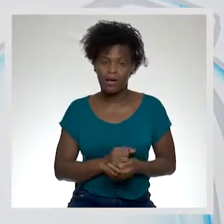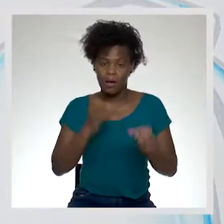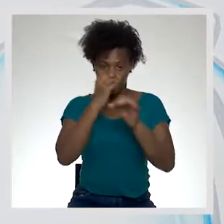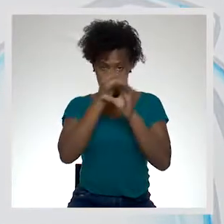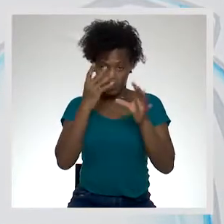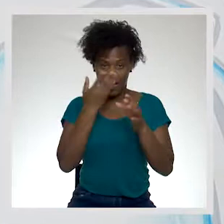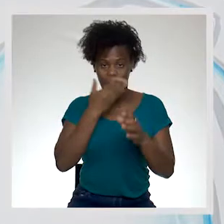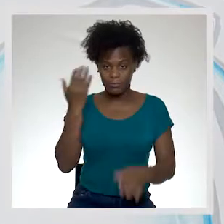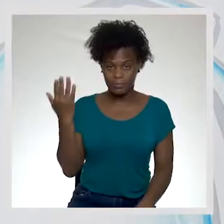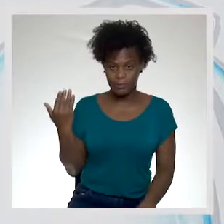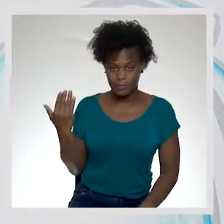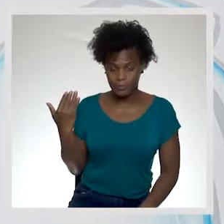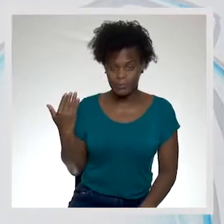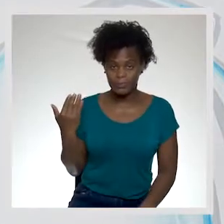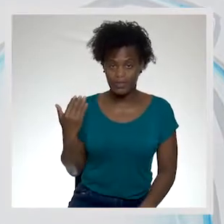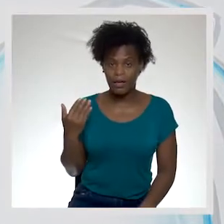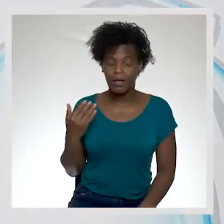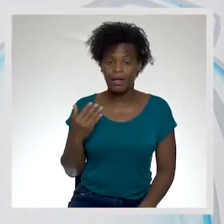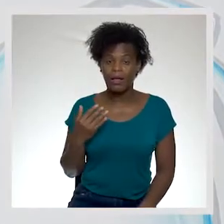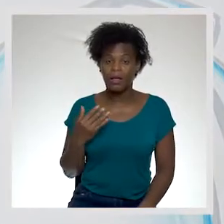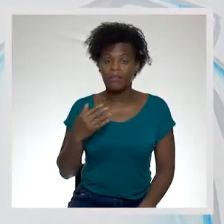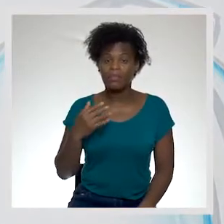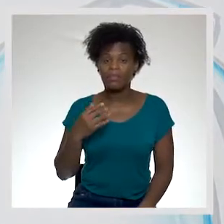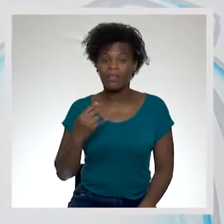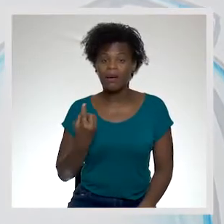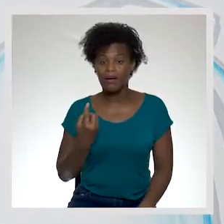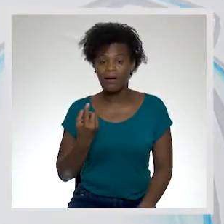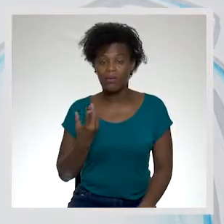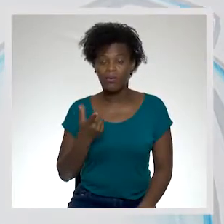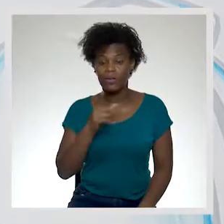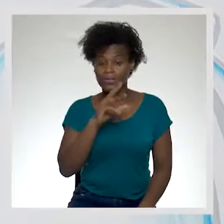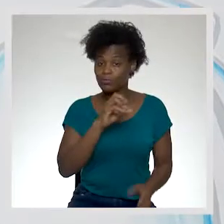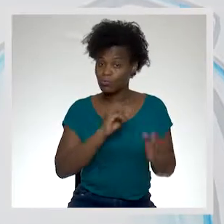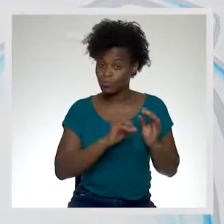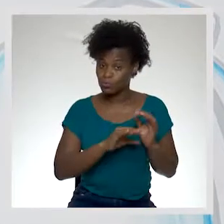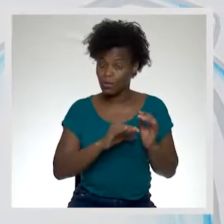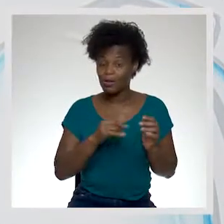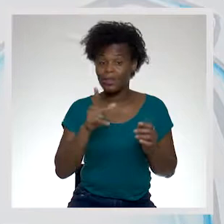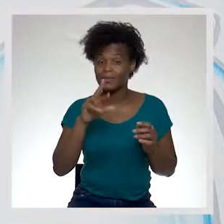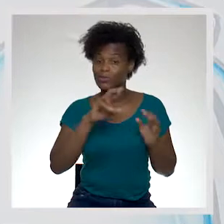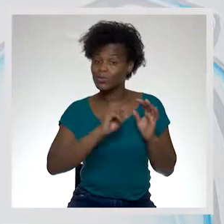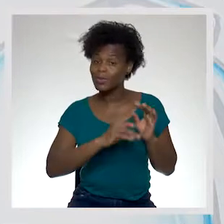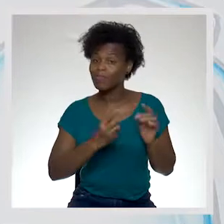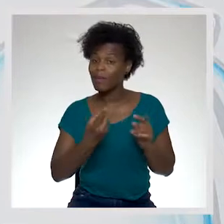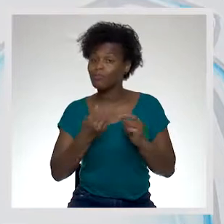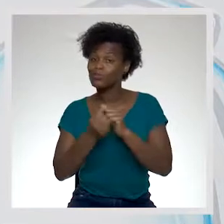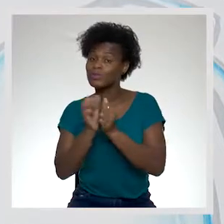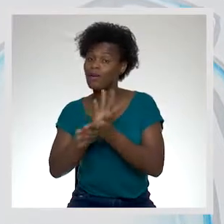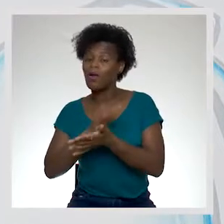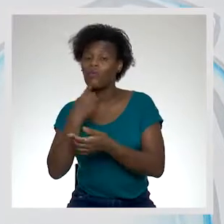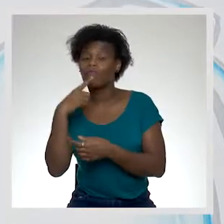nossa aula anterior, que os resíduos sólidos devem ser reutilizados